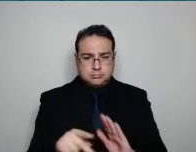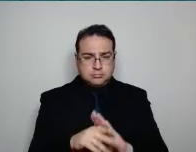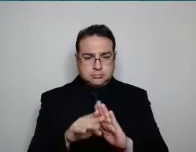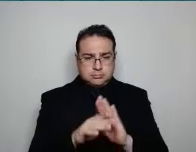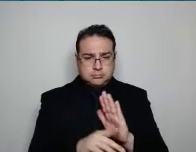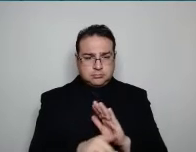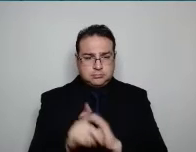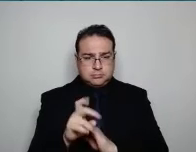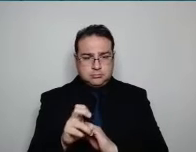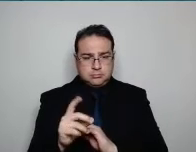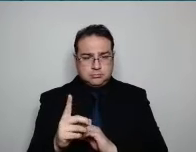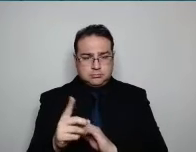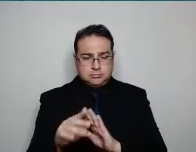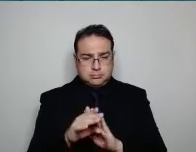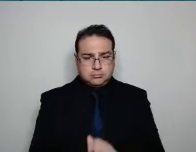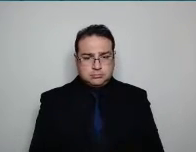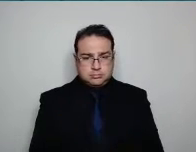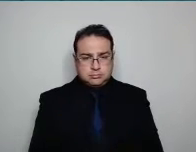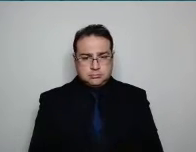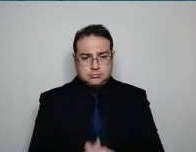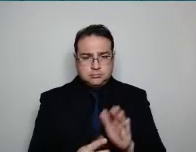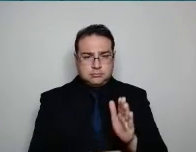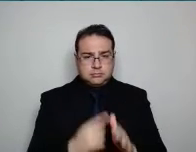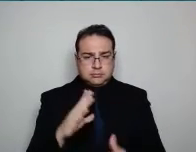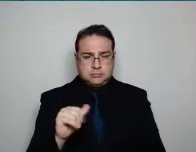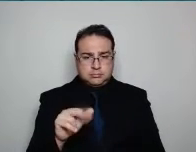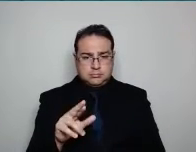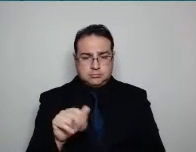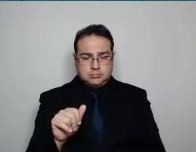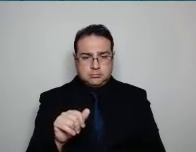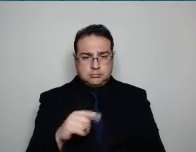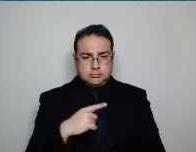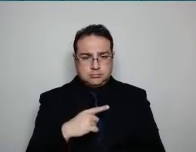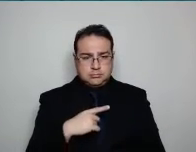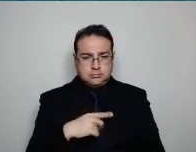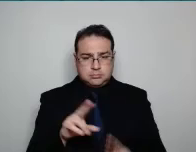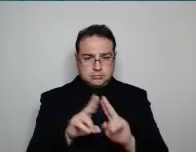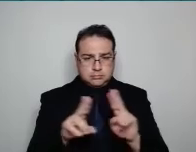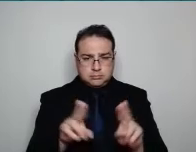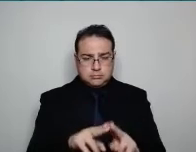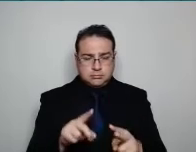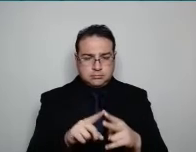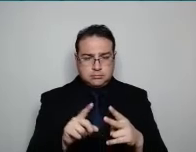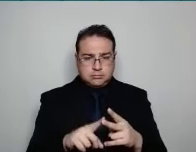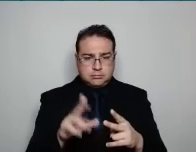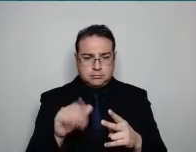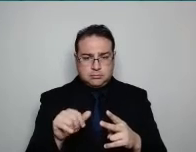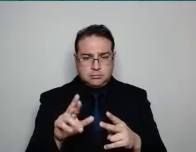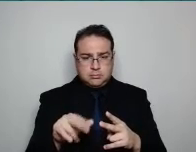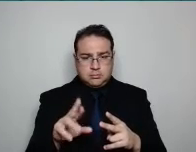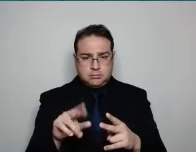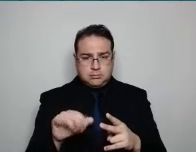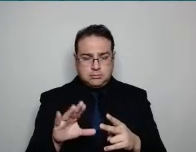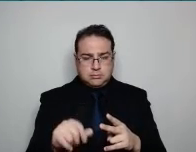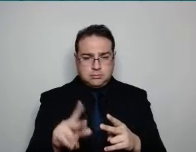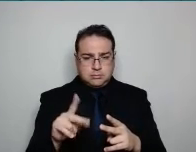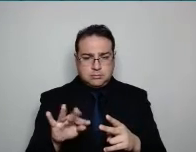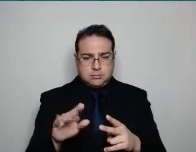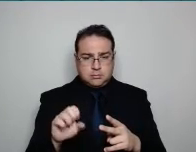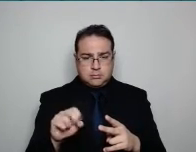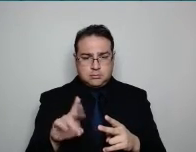pauta, da primeira Câmara. Seria da Unimed, todos dois, Maria do Rosário e Kátia Silene. Deixa